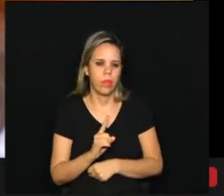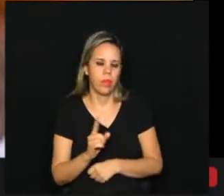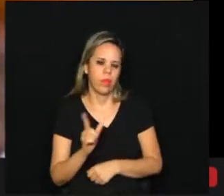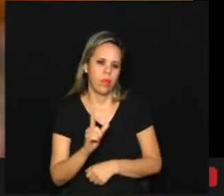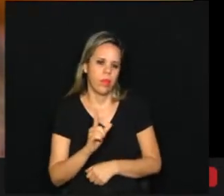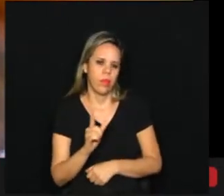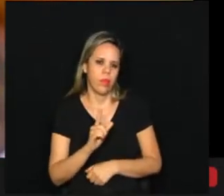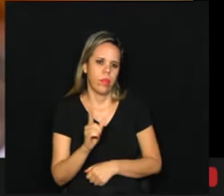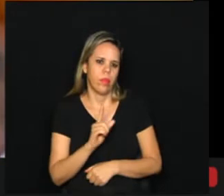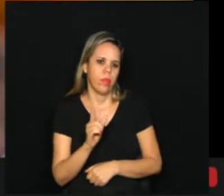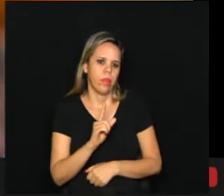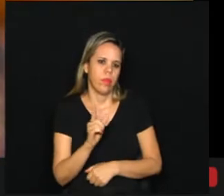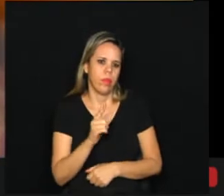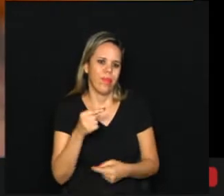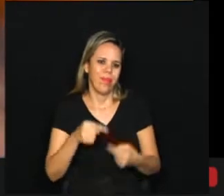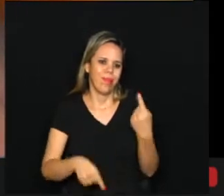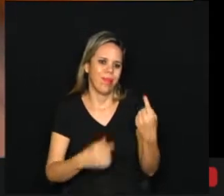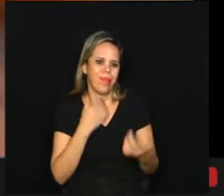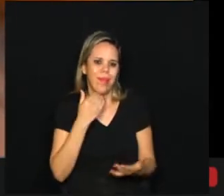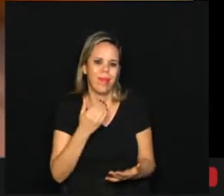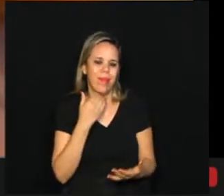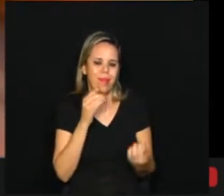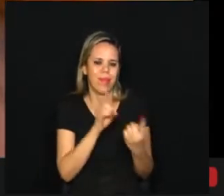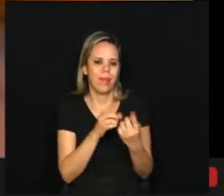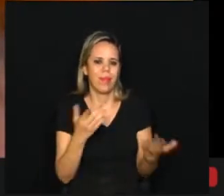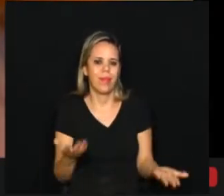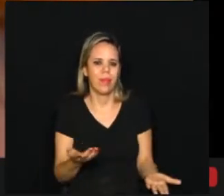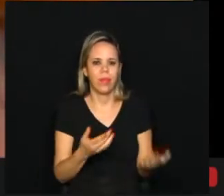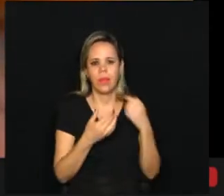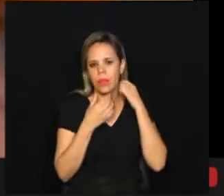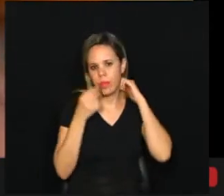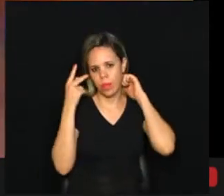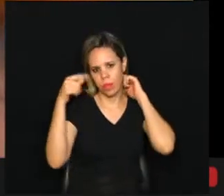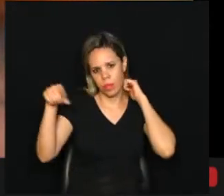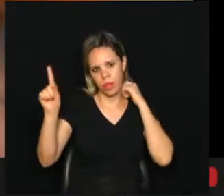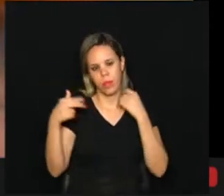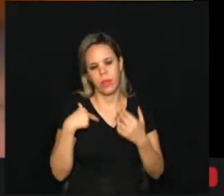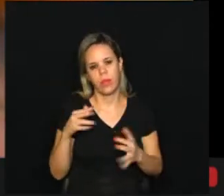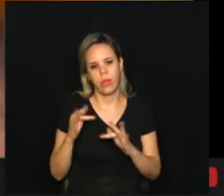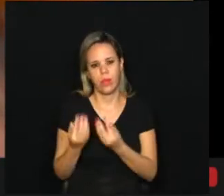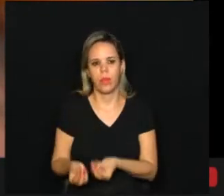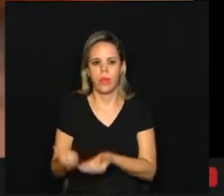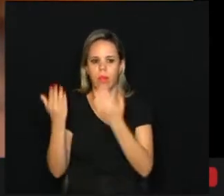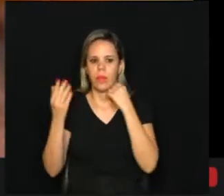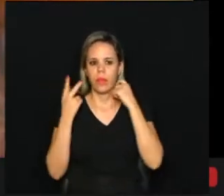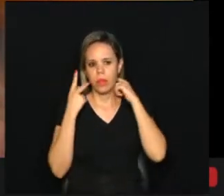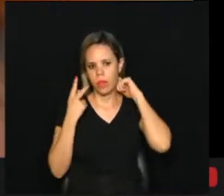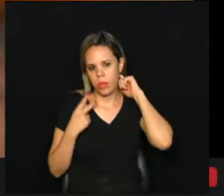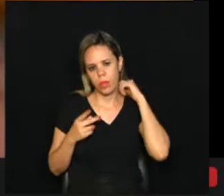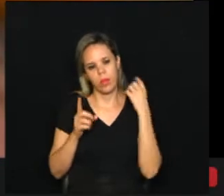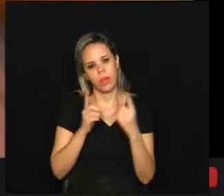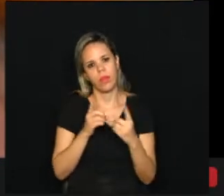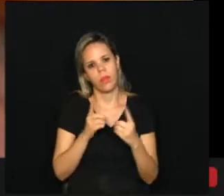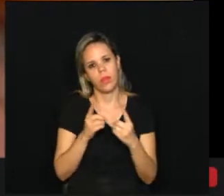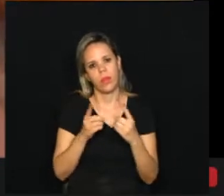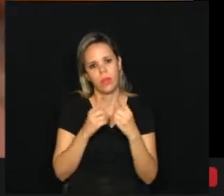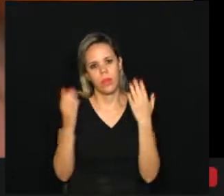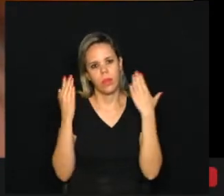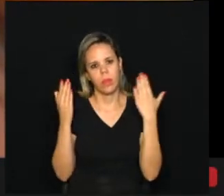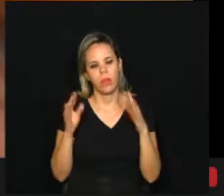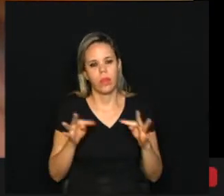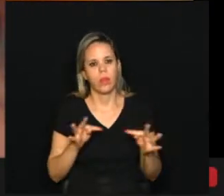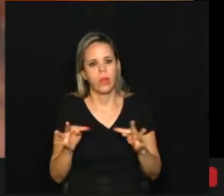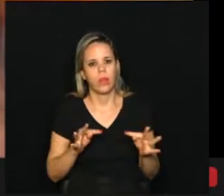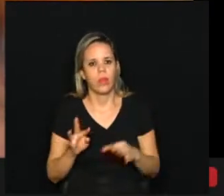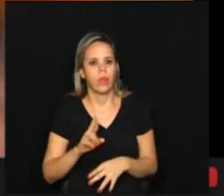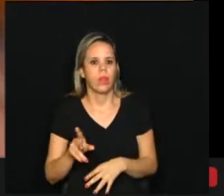que inviabiliza o atendimento dele em São Paulo, né? A família não tem condições de ir até São Paulo para fazer o tratamento, mas